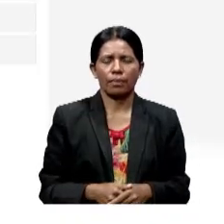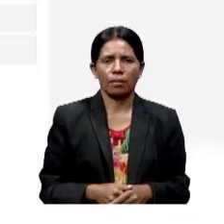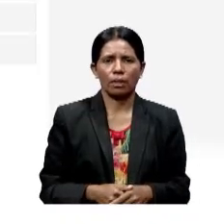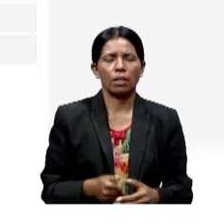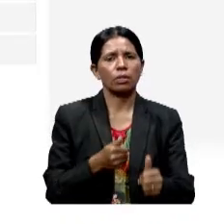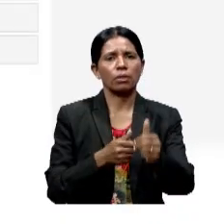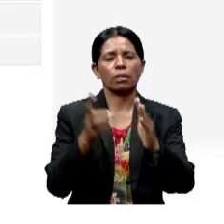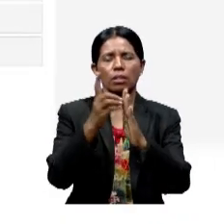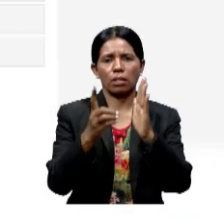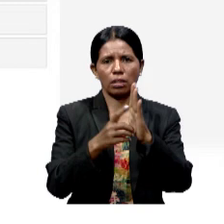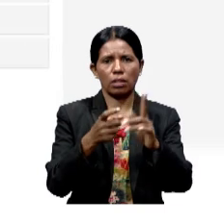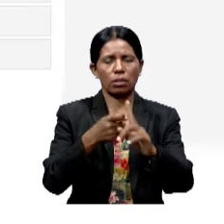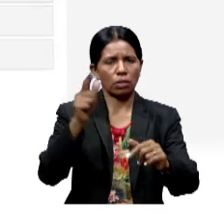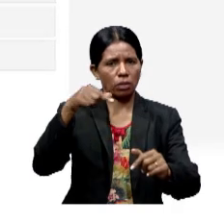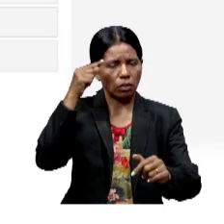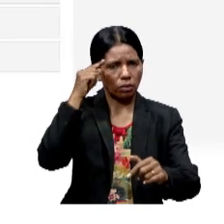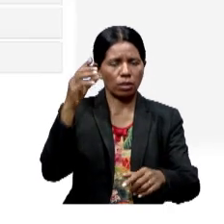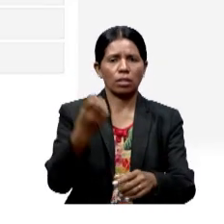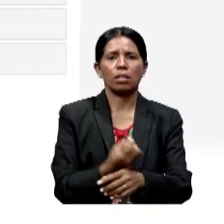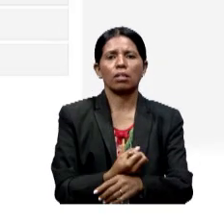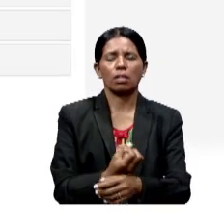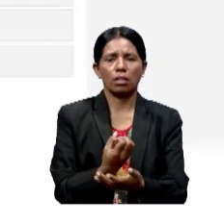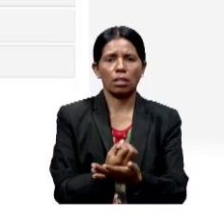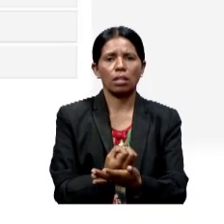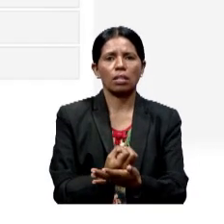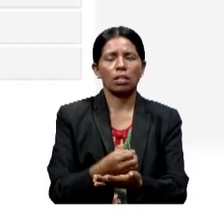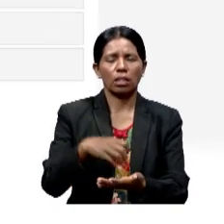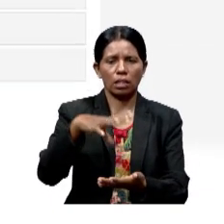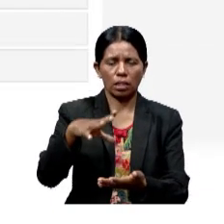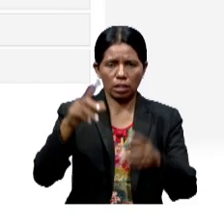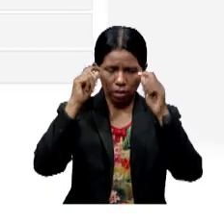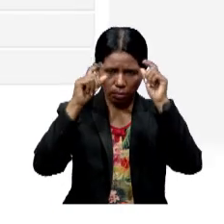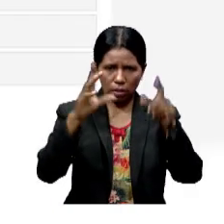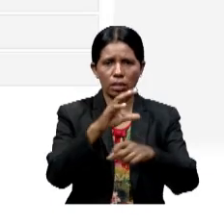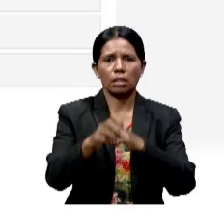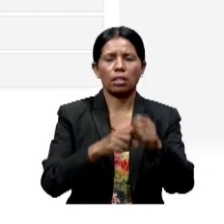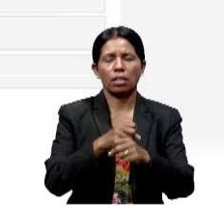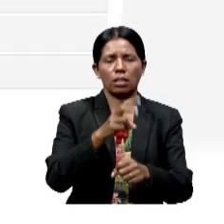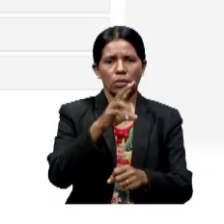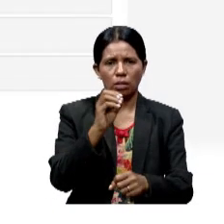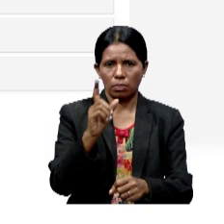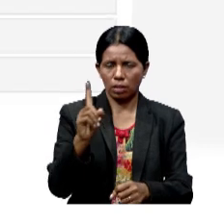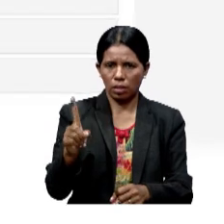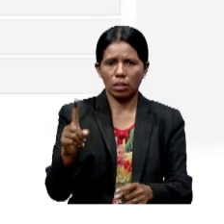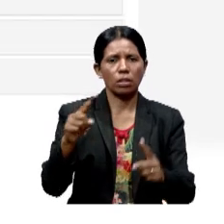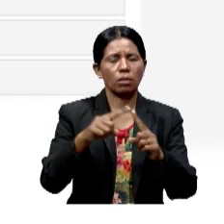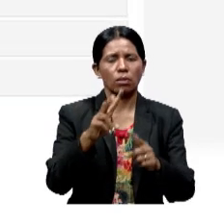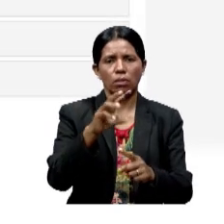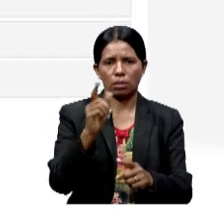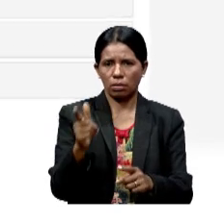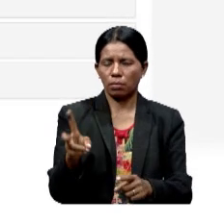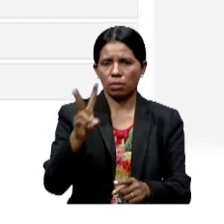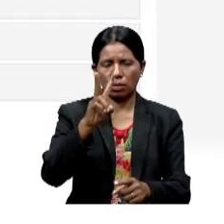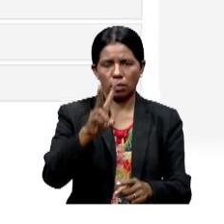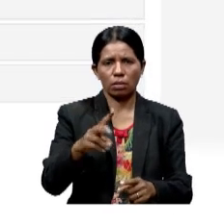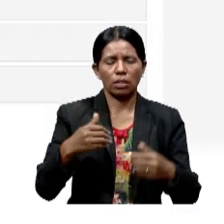Tuir dado su si governo crescimento econômico e a Timor-Leste ha hu si tina rihon rua ija, to tina rihon rua rua no loresin rua e